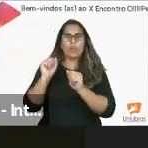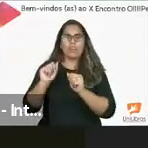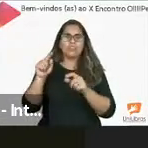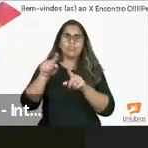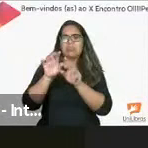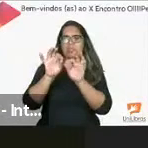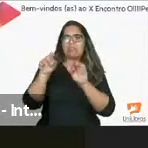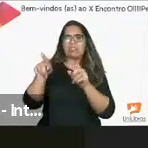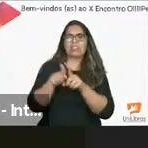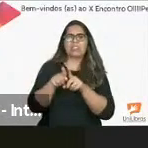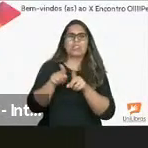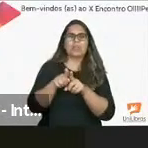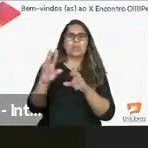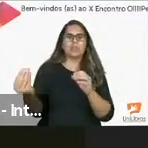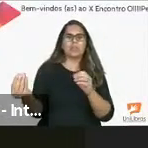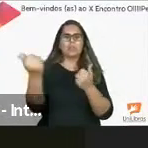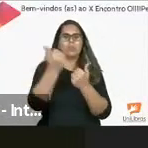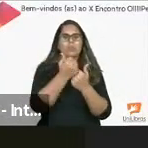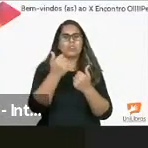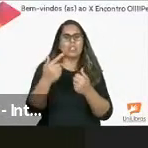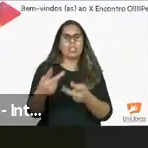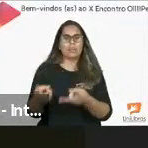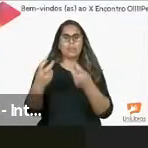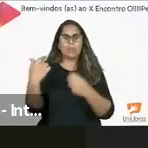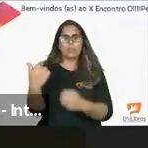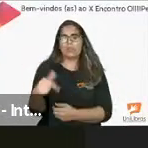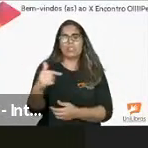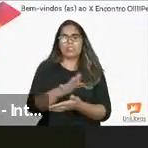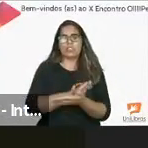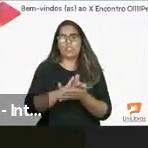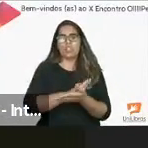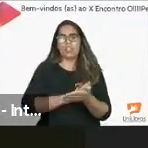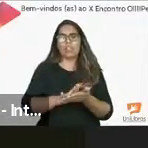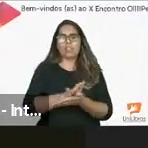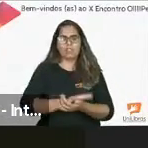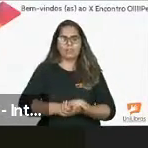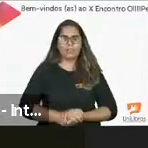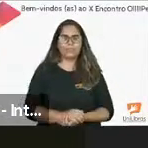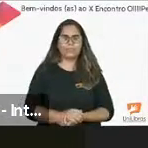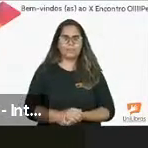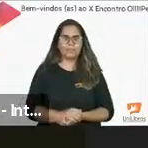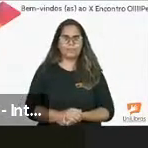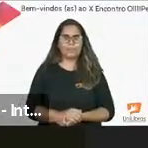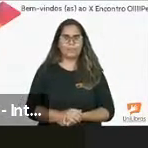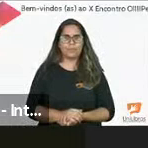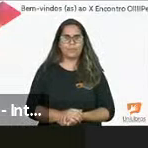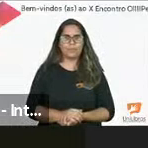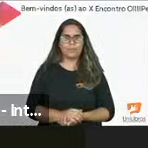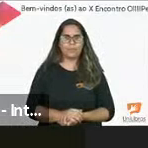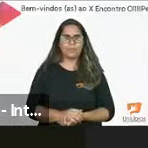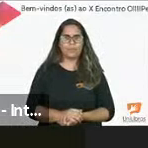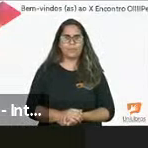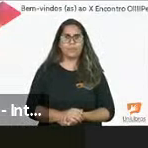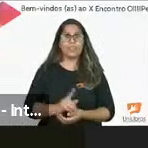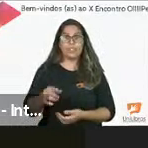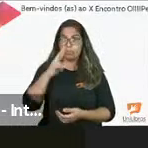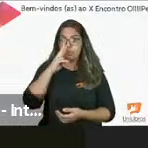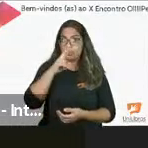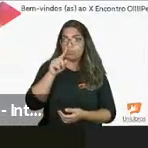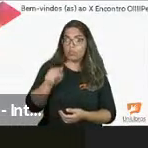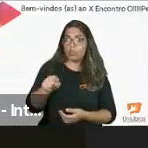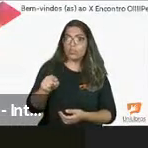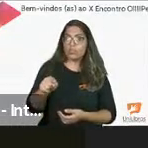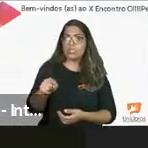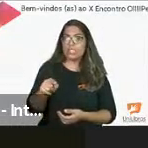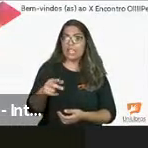aqui, que não existe captação de nada, como mostrou Podolsky. Isso é mais forte ainda.